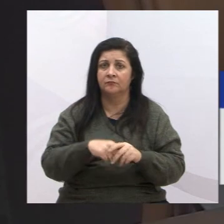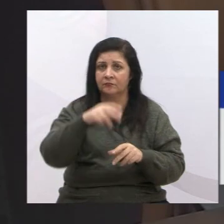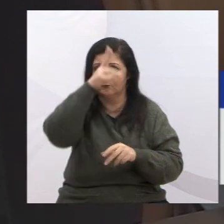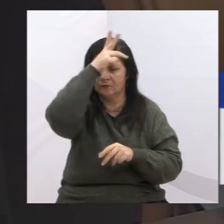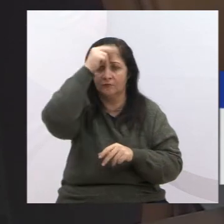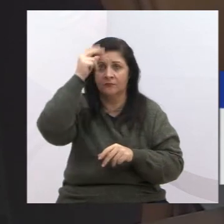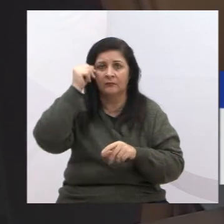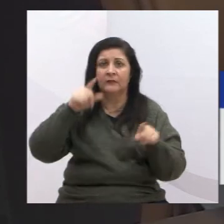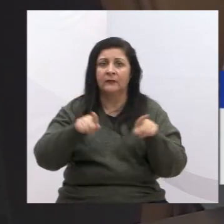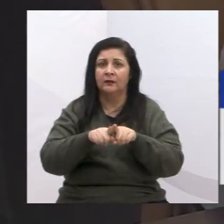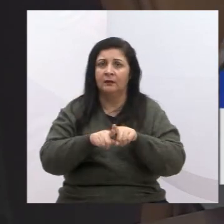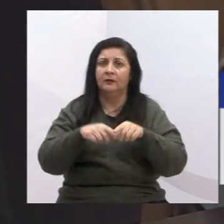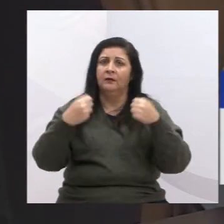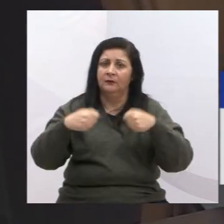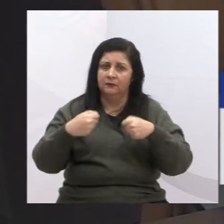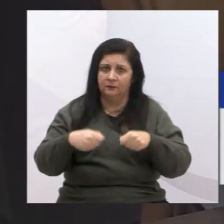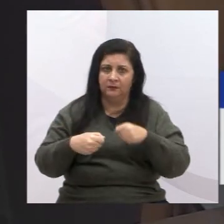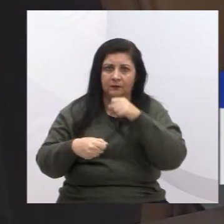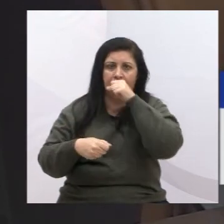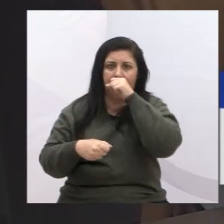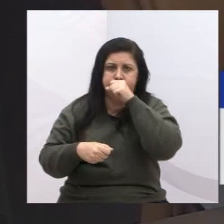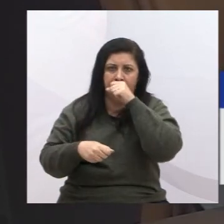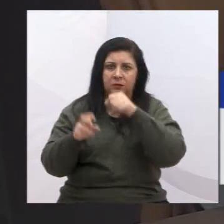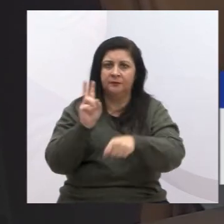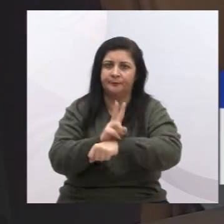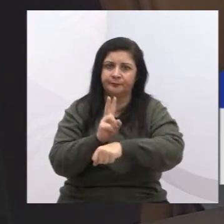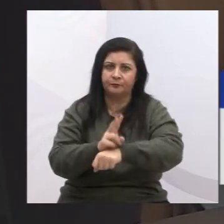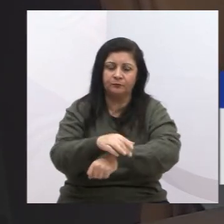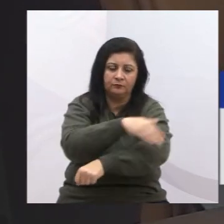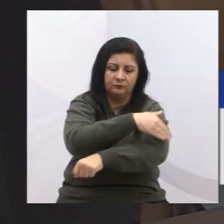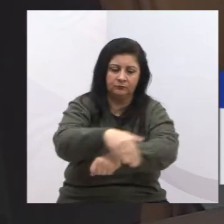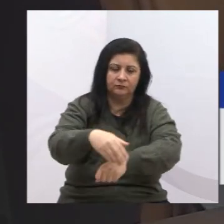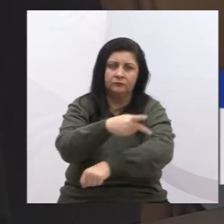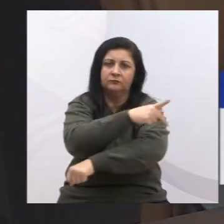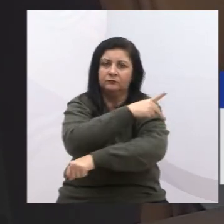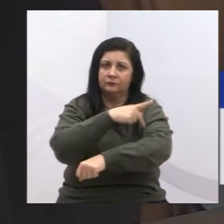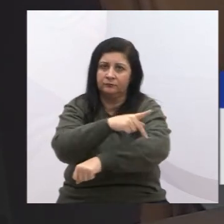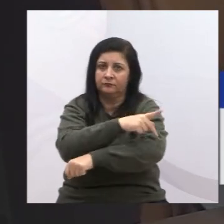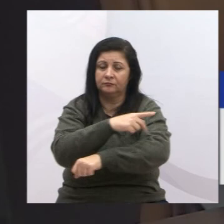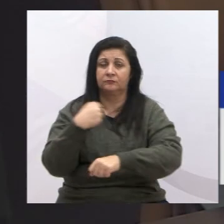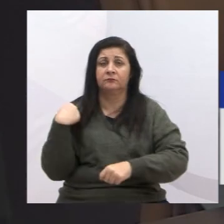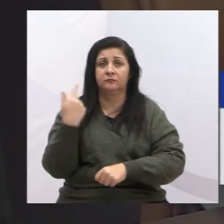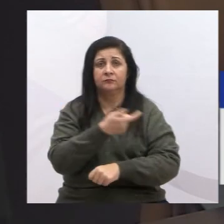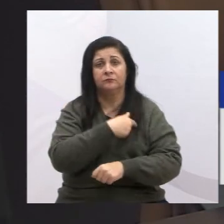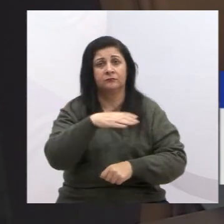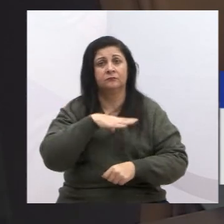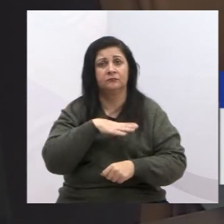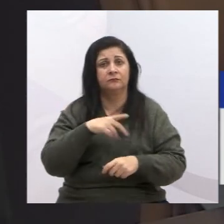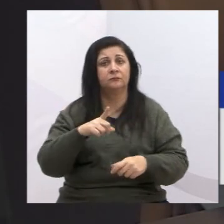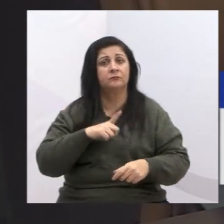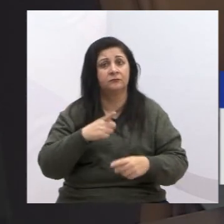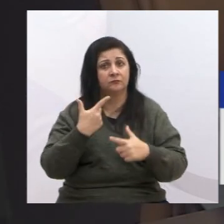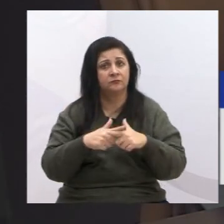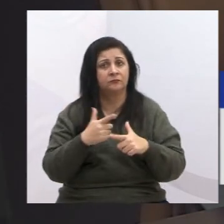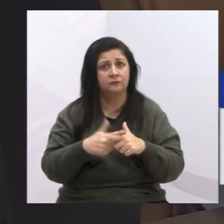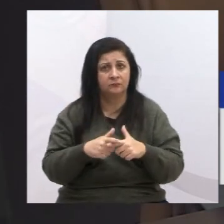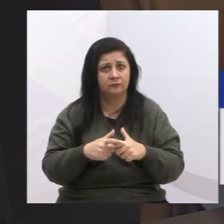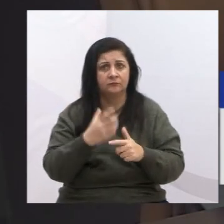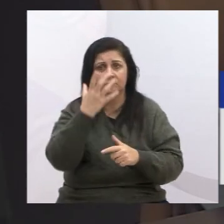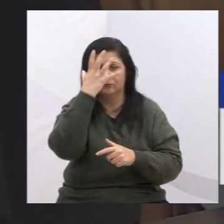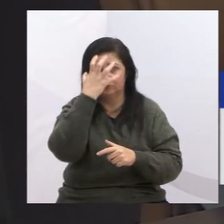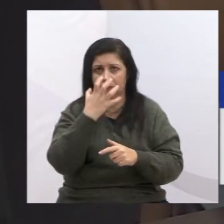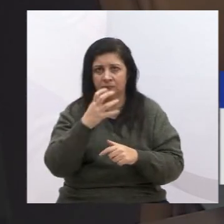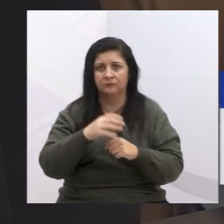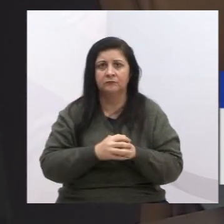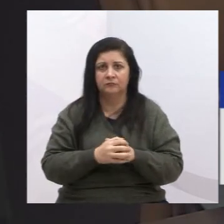dele, deixando as ruas, as praças limpas. A gente sabe que nossa cidade tem um problema sério, que foi esse mau